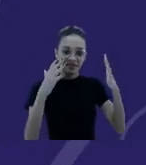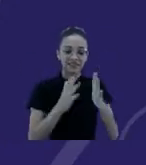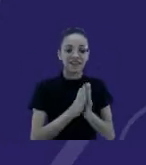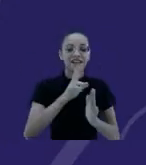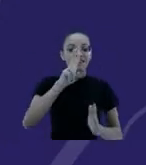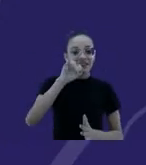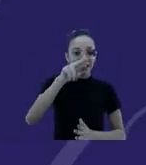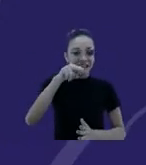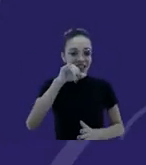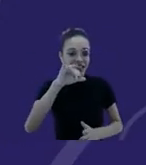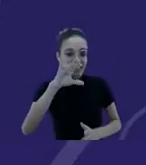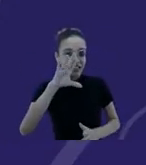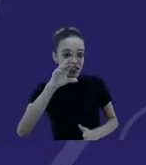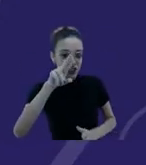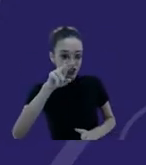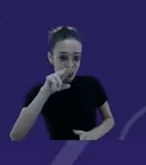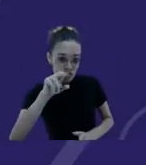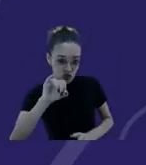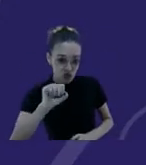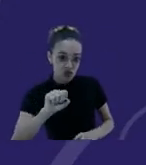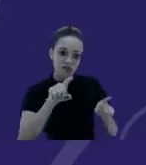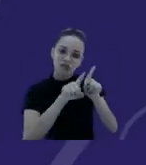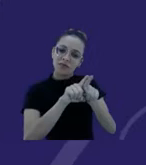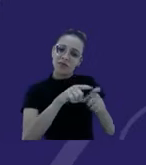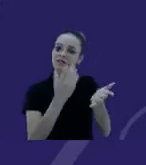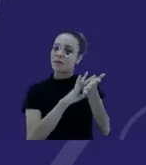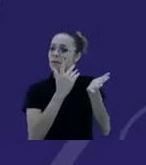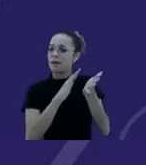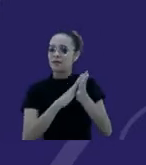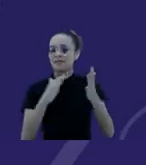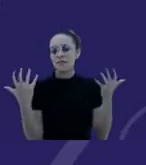Vinícius e esse grande pandeirista aqui,